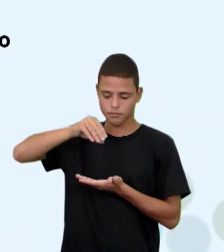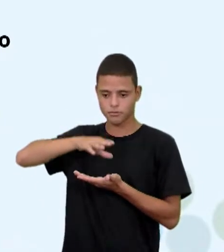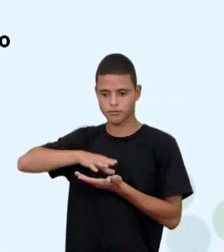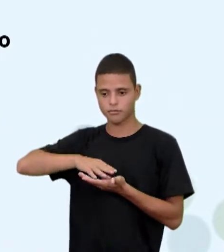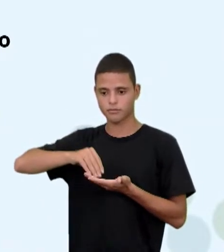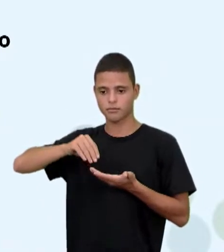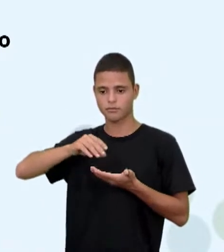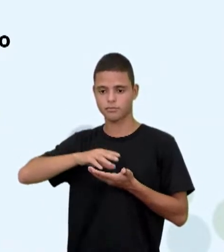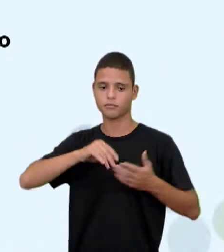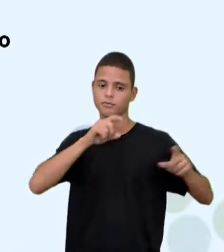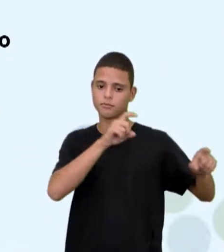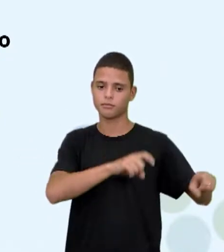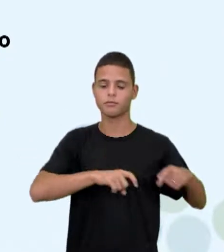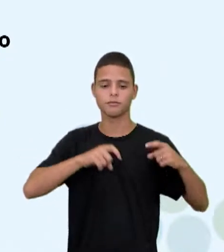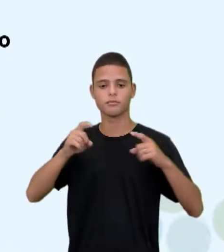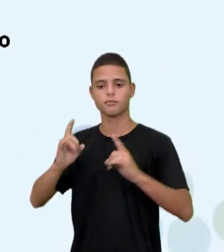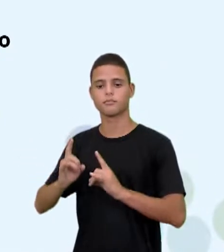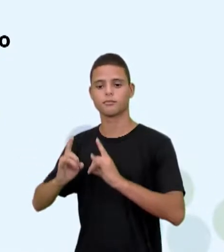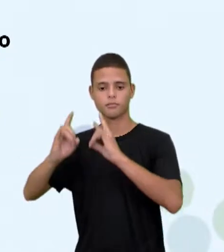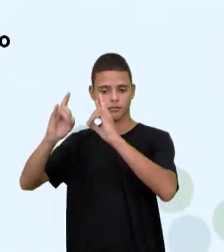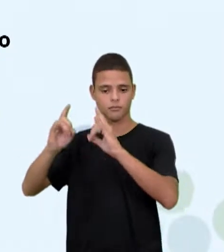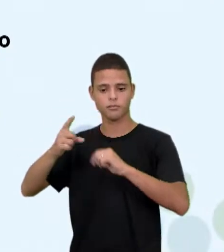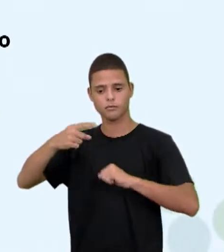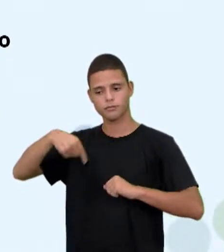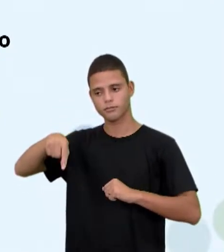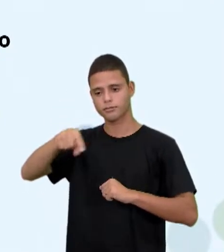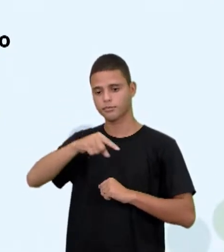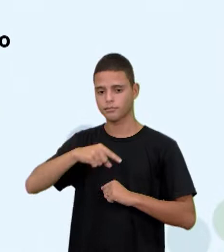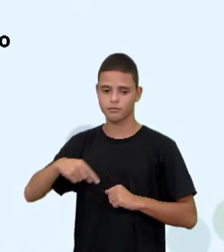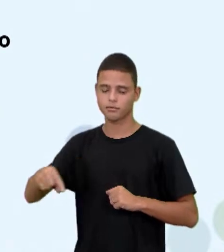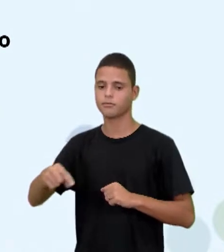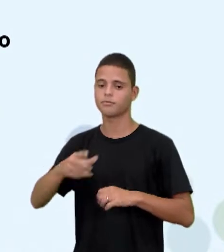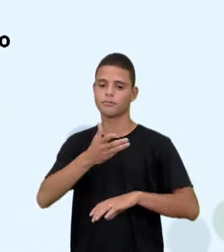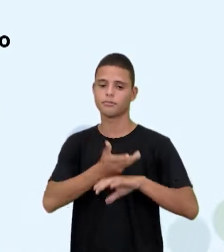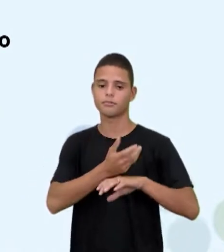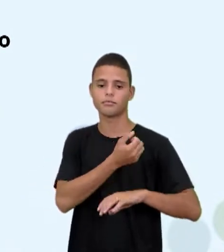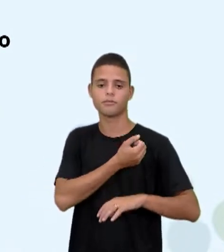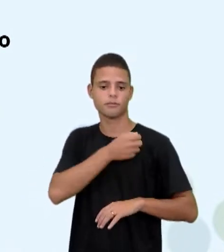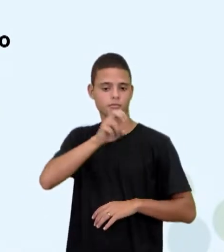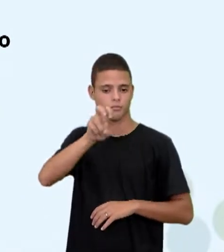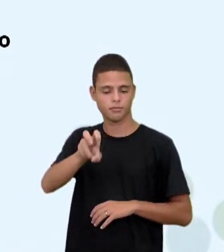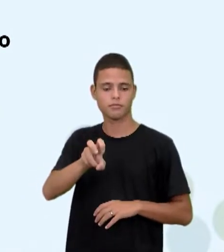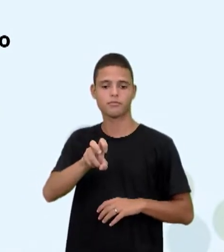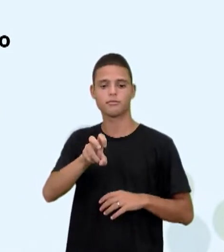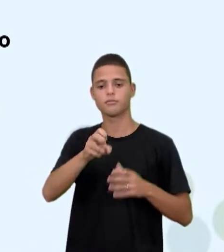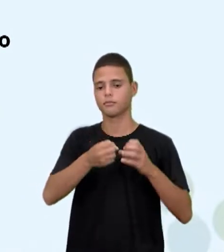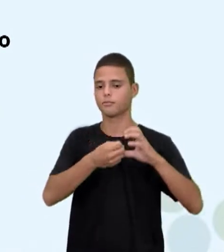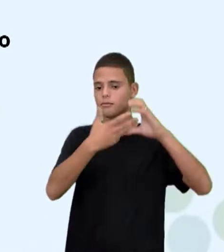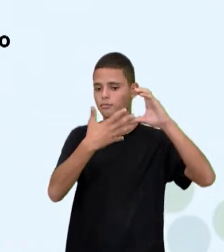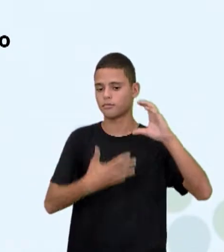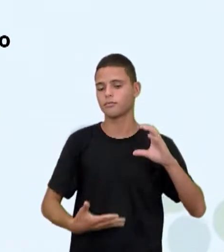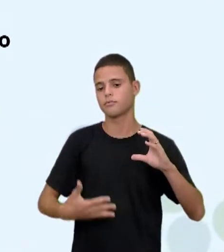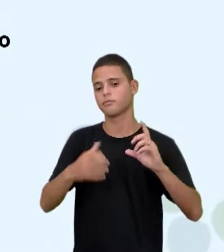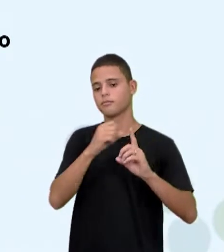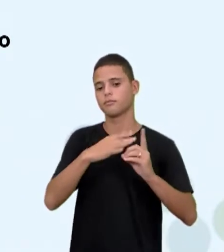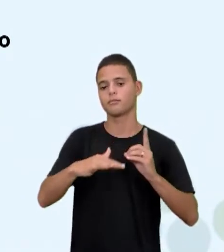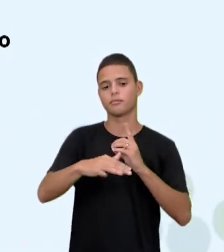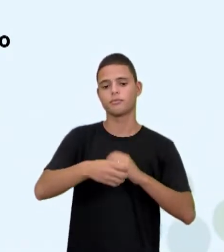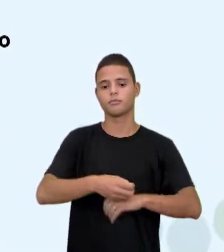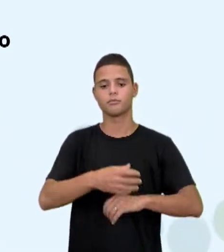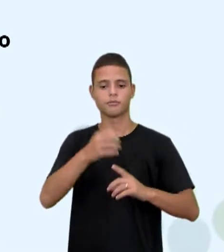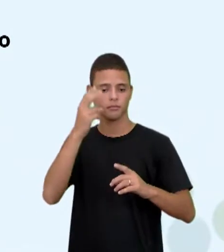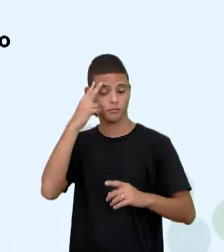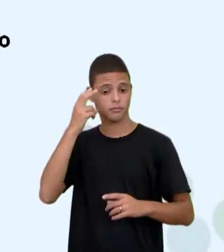o ambiente. E o nosso componente, né, o componente número 5, são os aspectos socioculturais da alimentação. Hoje estamos